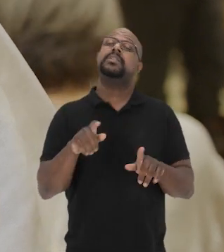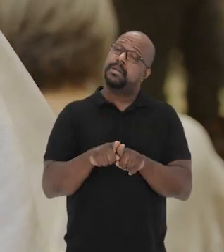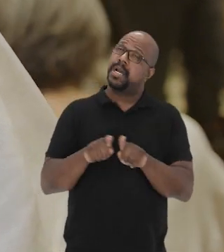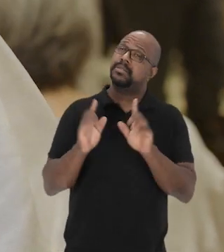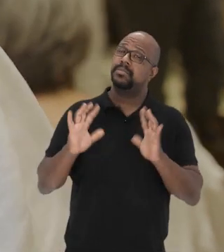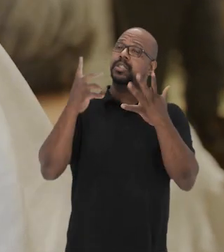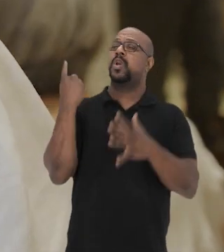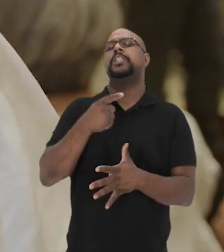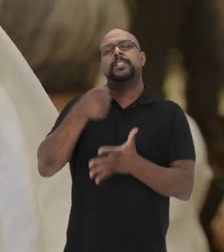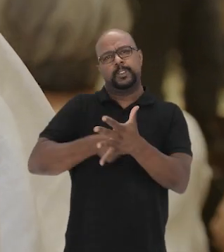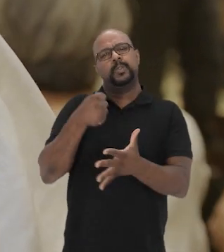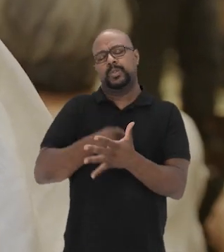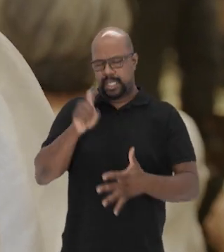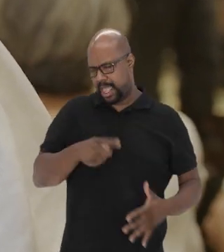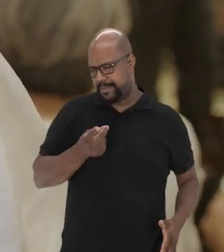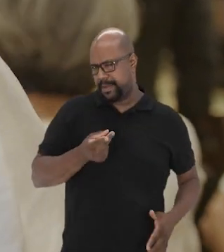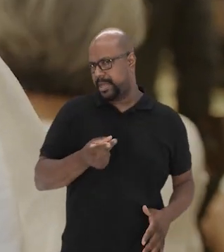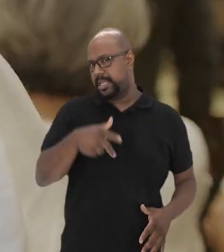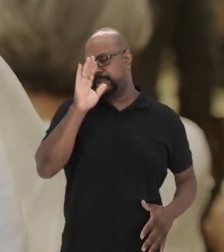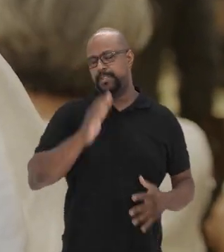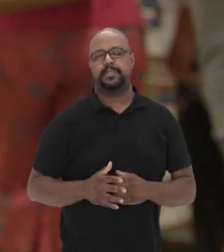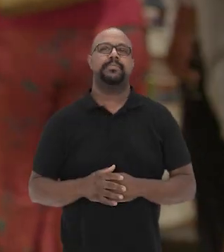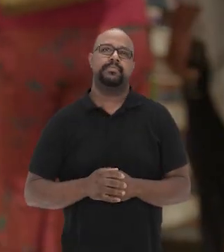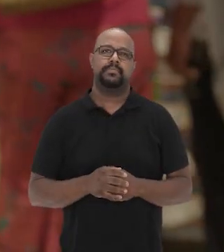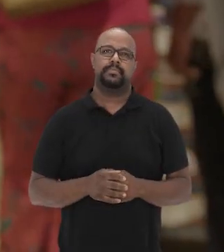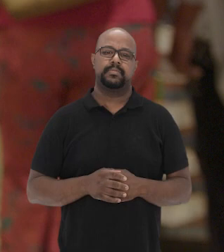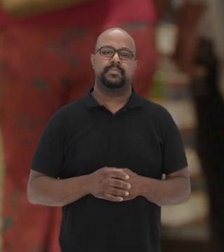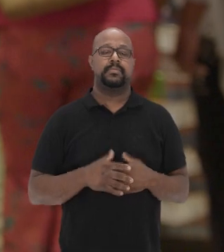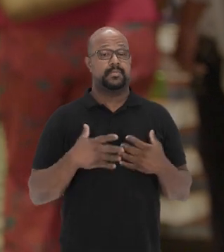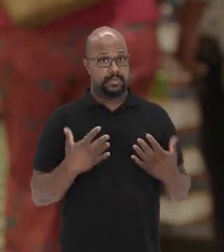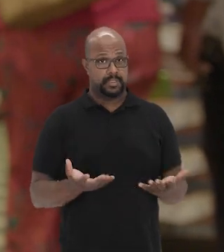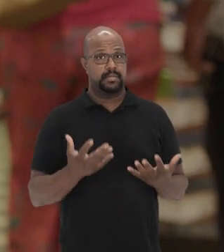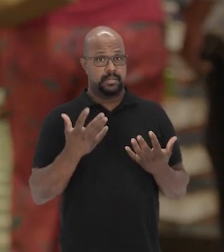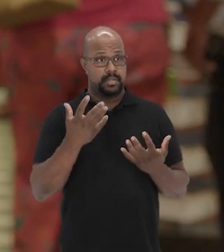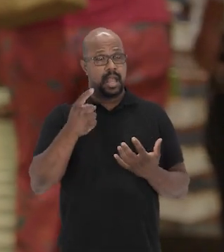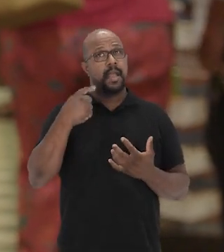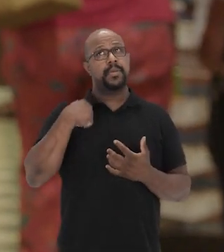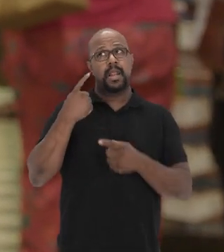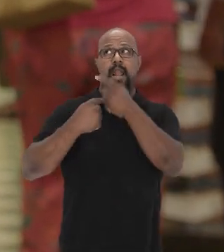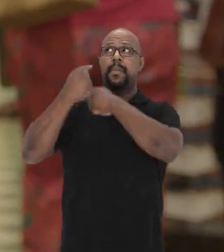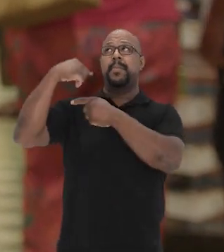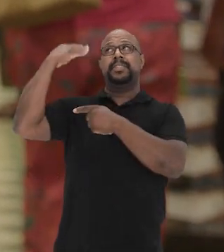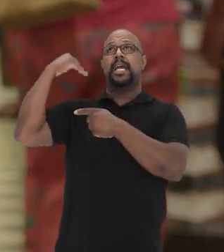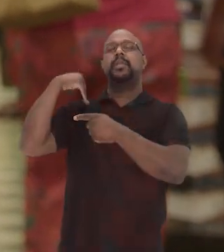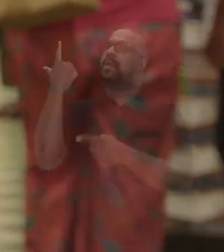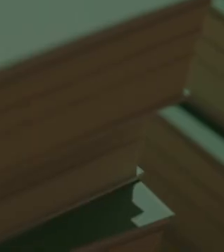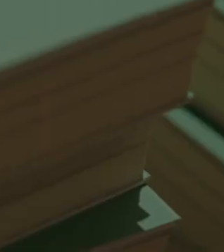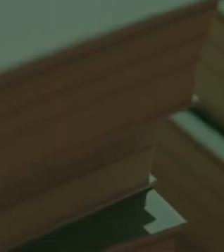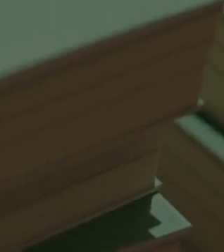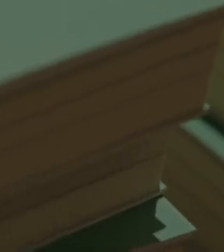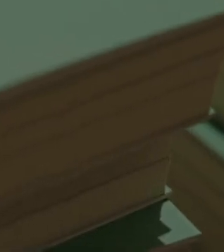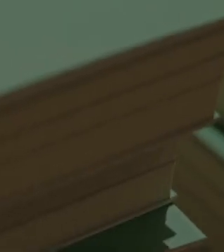nossa luta na verdade né que é uma coisa permanente vamos lembrar do passado para construir o futuro